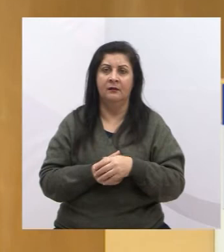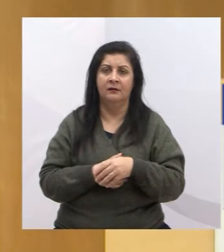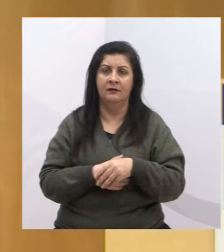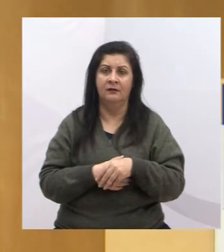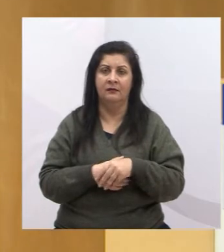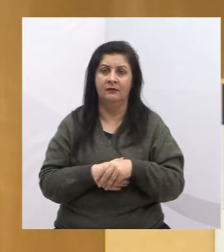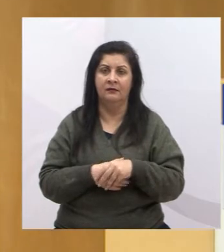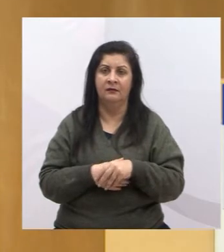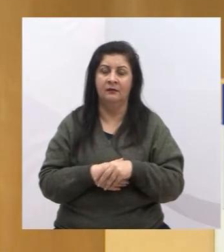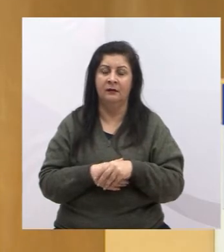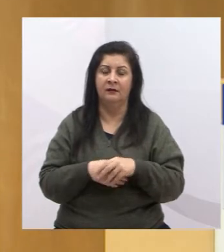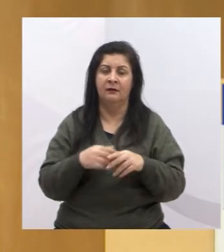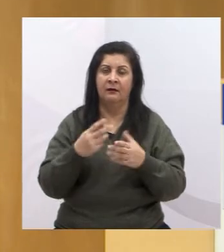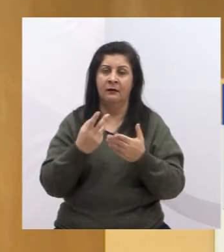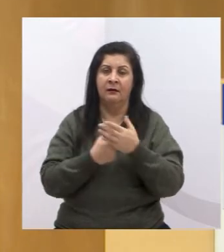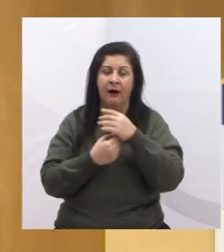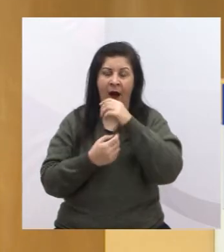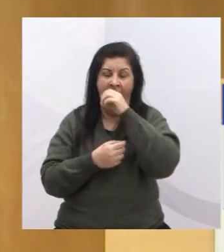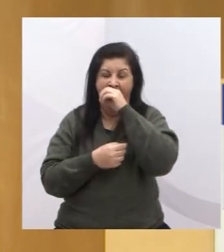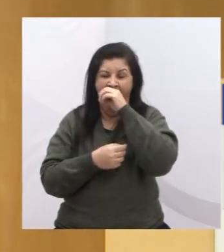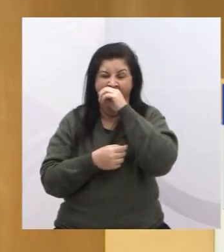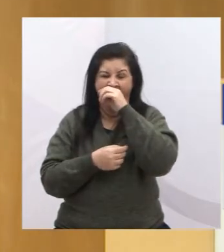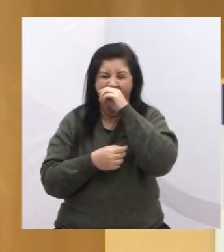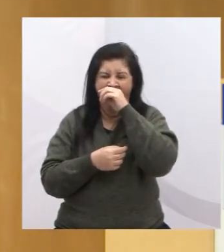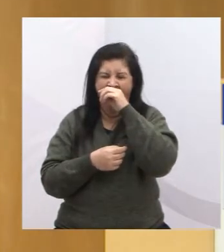ocasionado por um erro da sociedade.